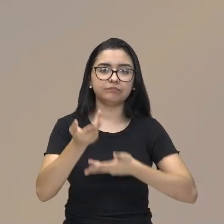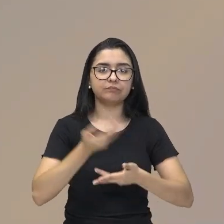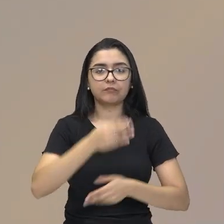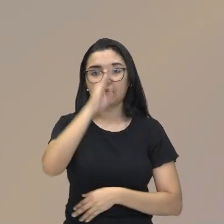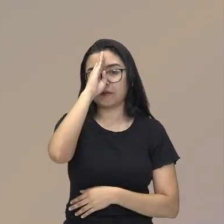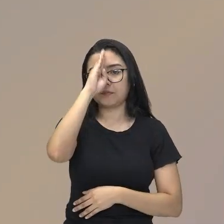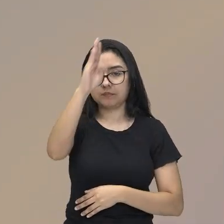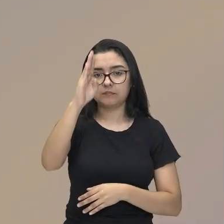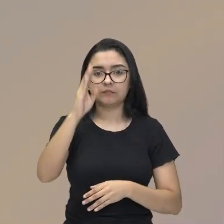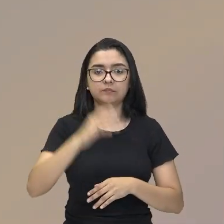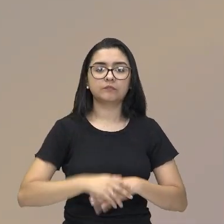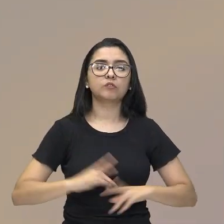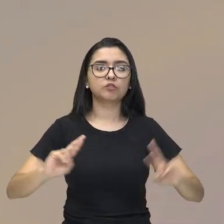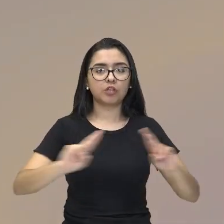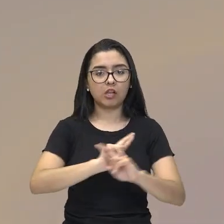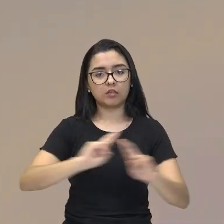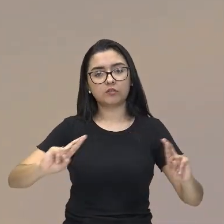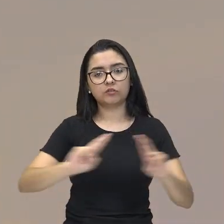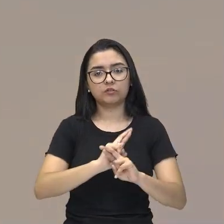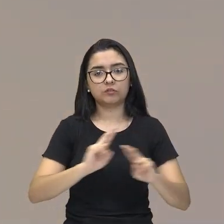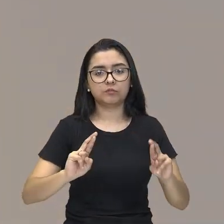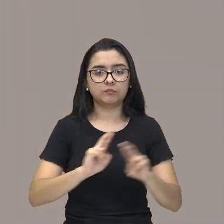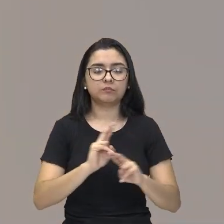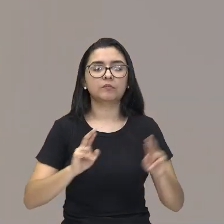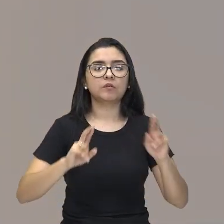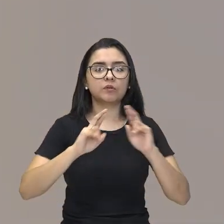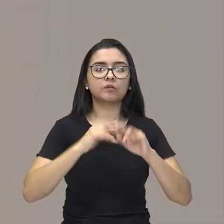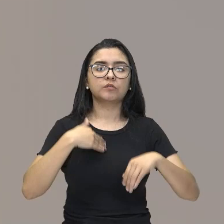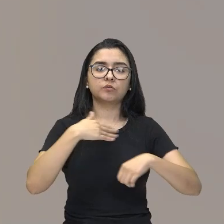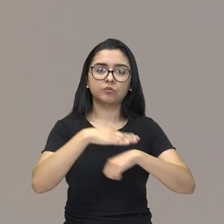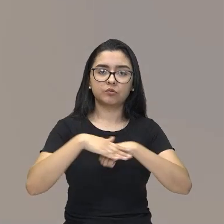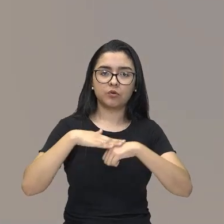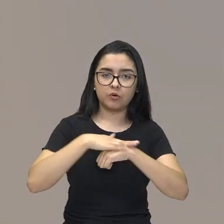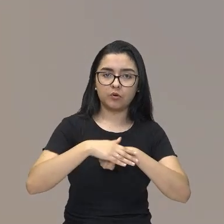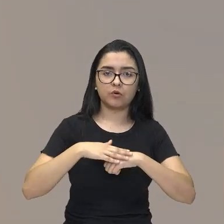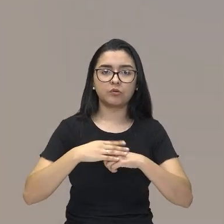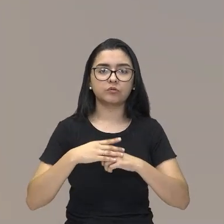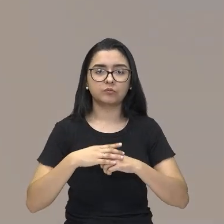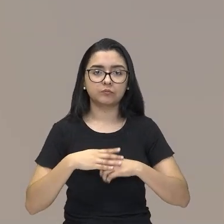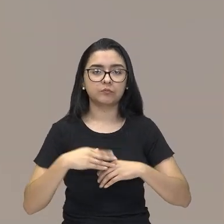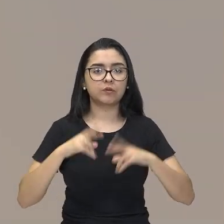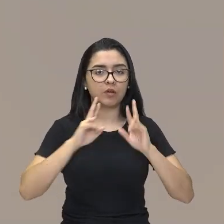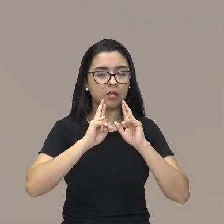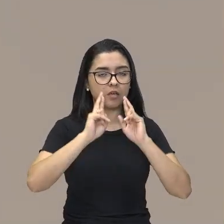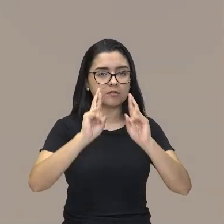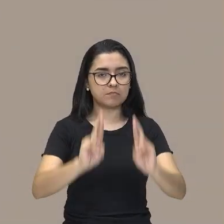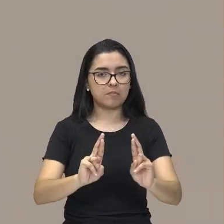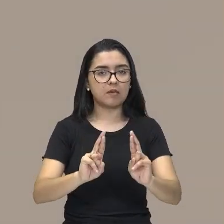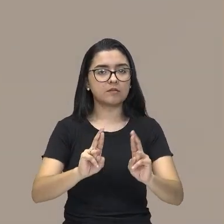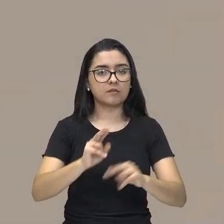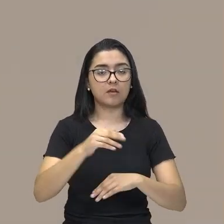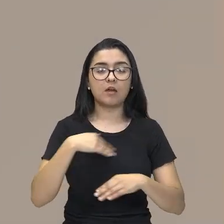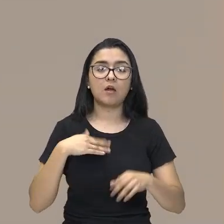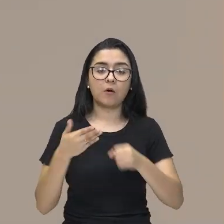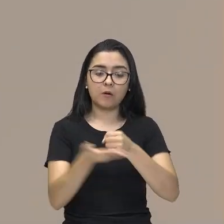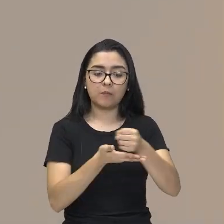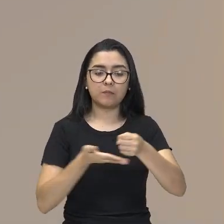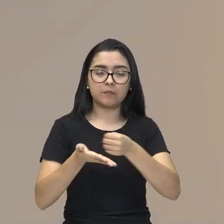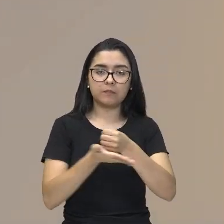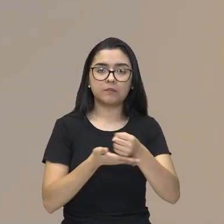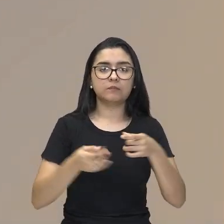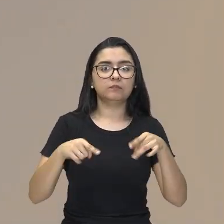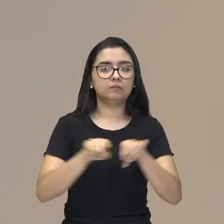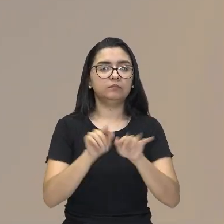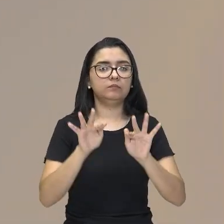centro dos relacionamentos, o centro do diálogo. Respeito. O respeito é o princípio e é o